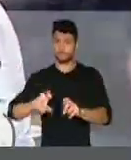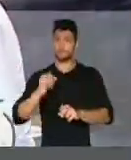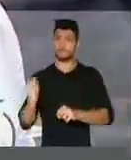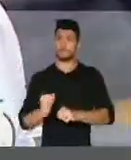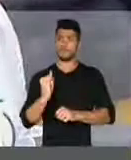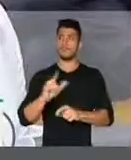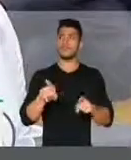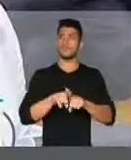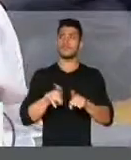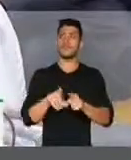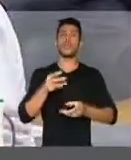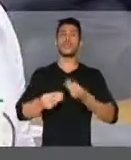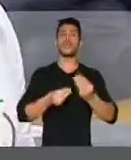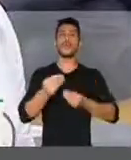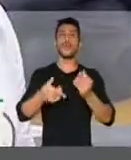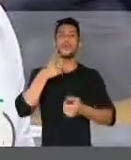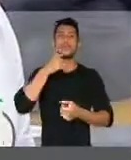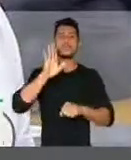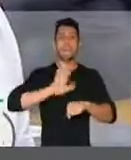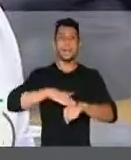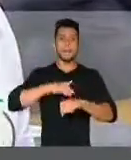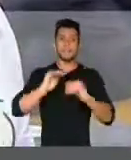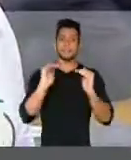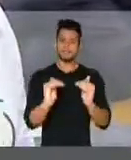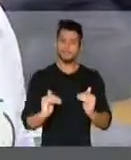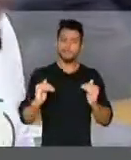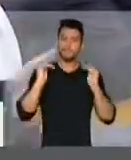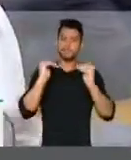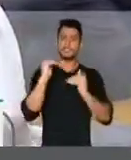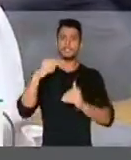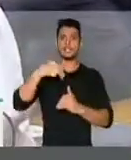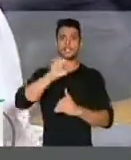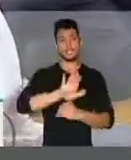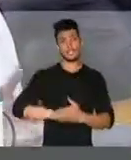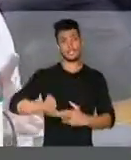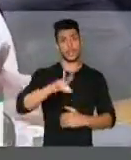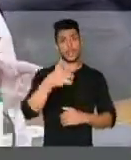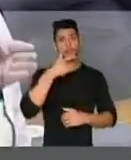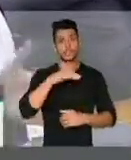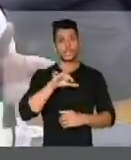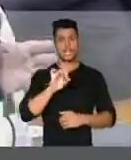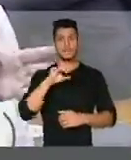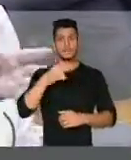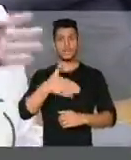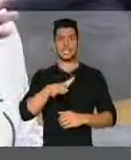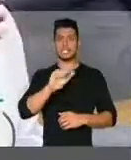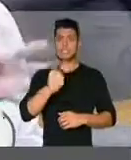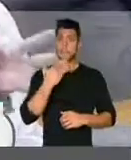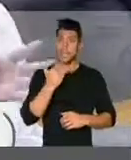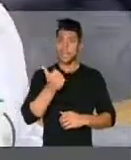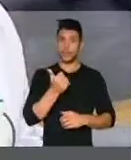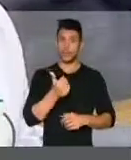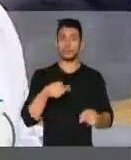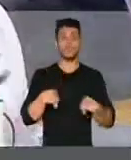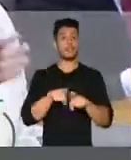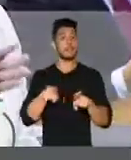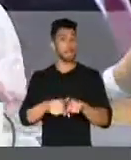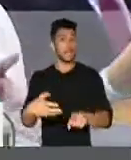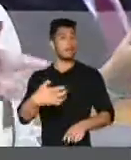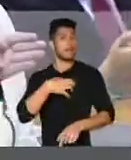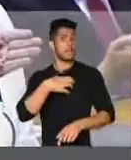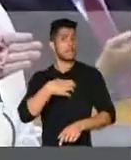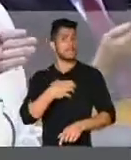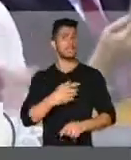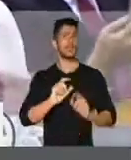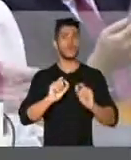pela soberania nacional, pela consolidação da democracia em nosso país. A Bahia também se sente honrada em